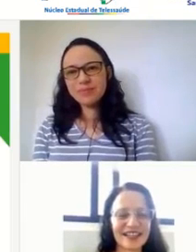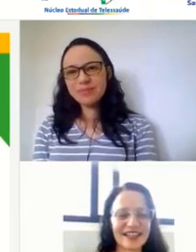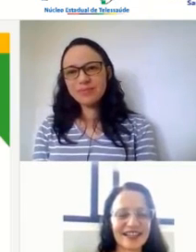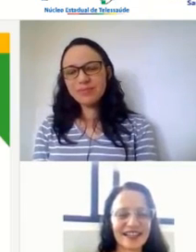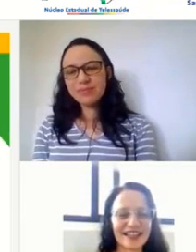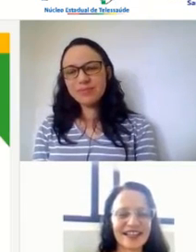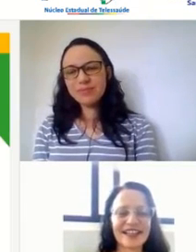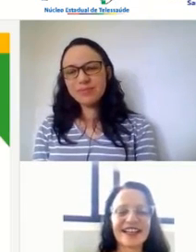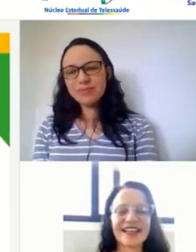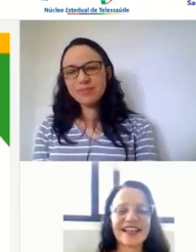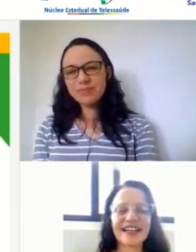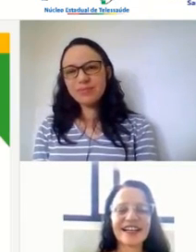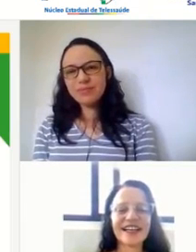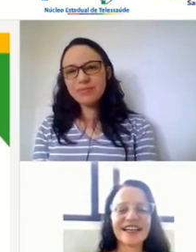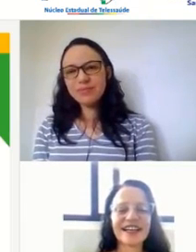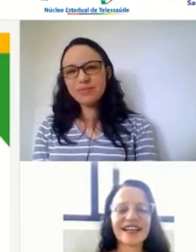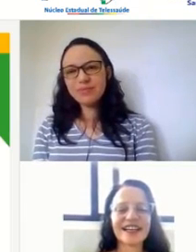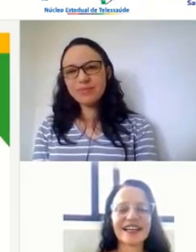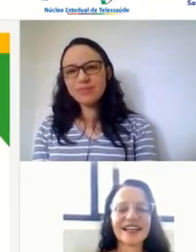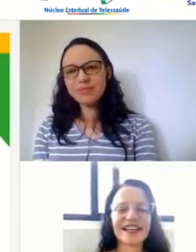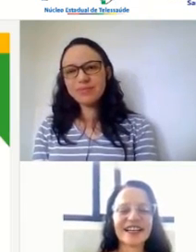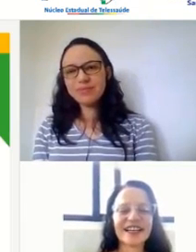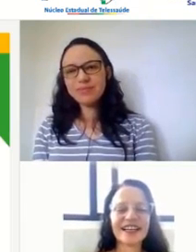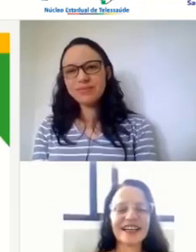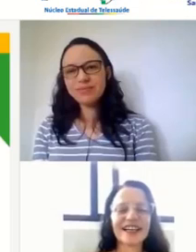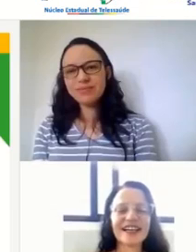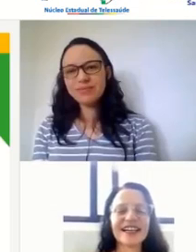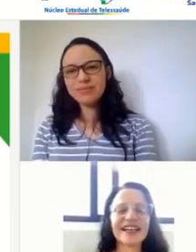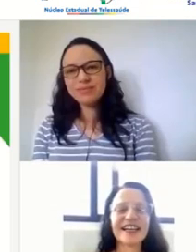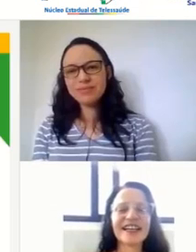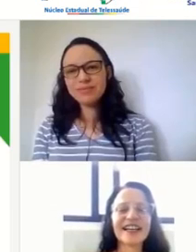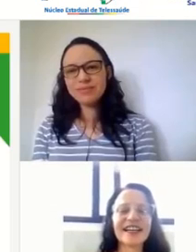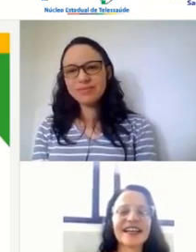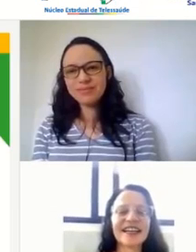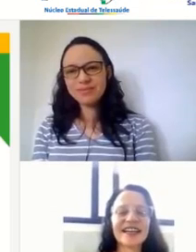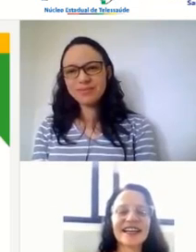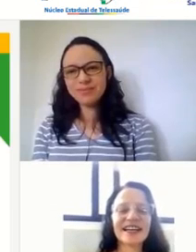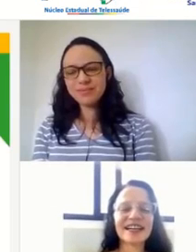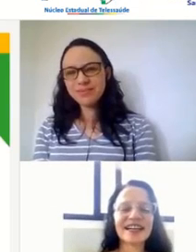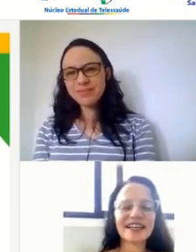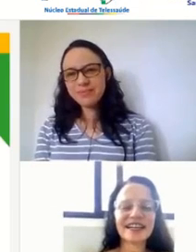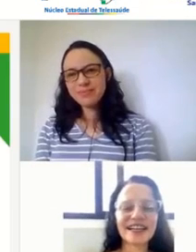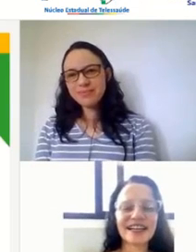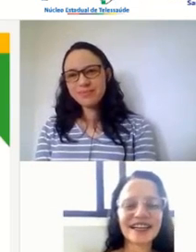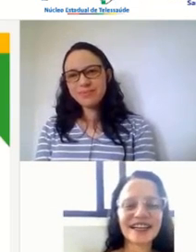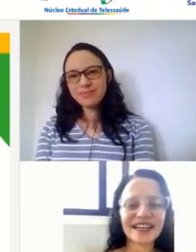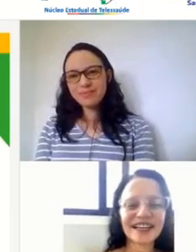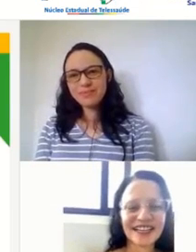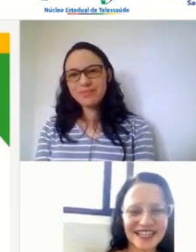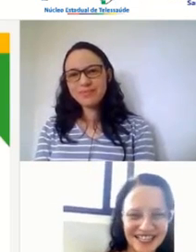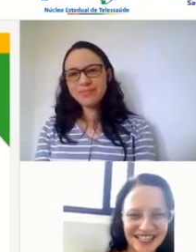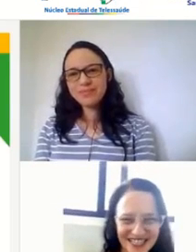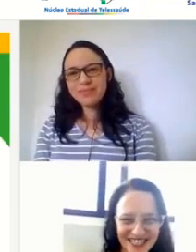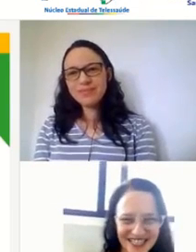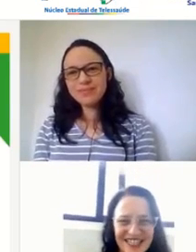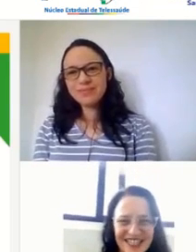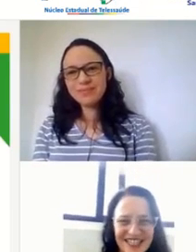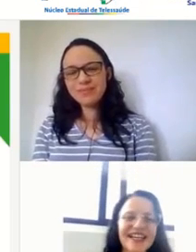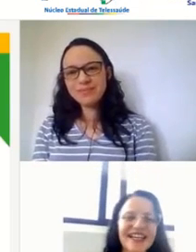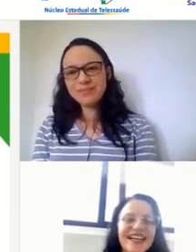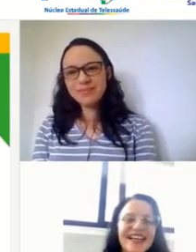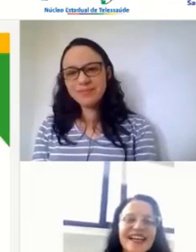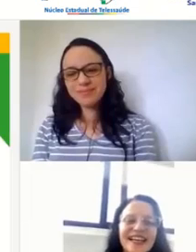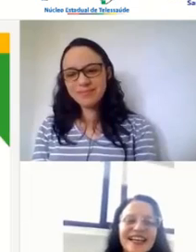atividades com a minha orientadora professora magali então assim é um momento muito especial e parabenizar as meninas pela produção